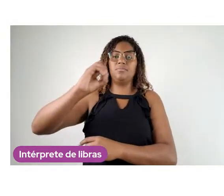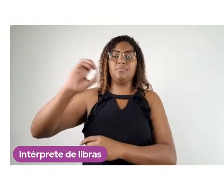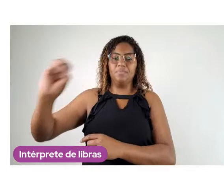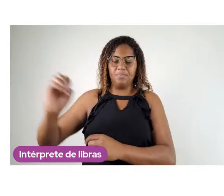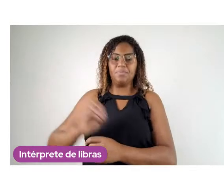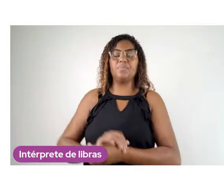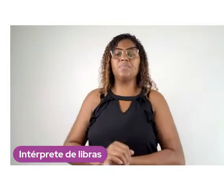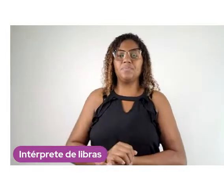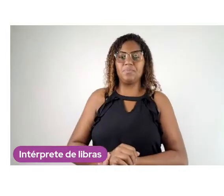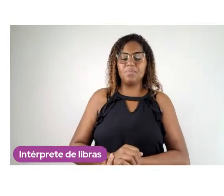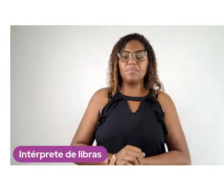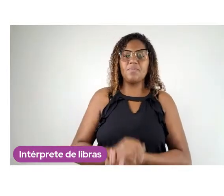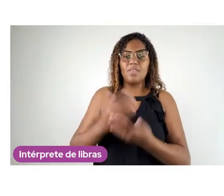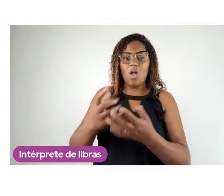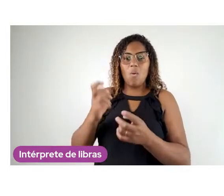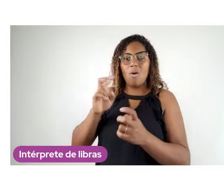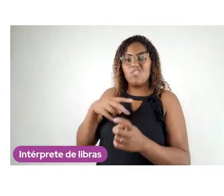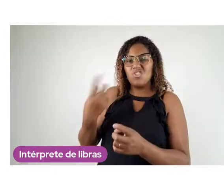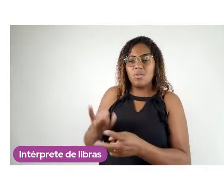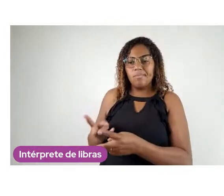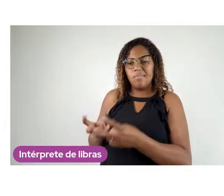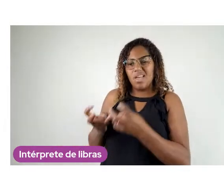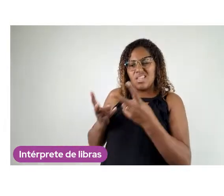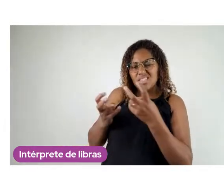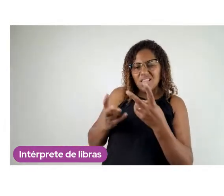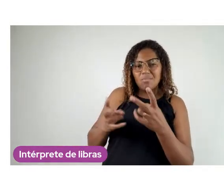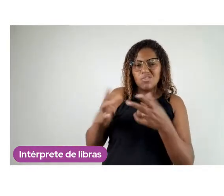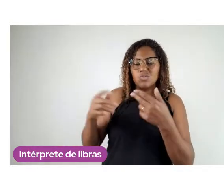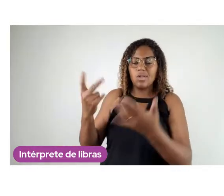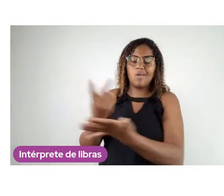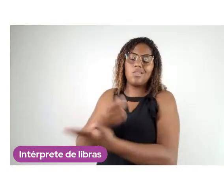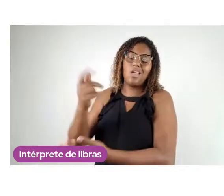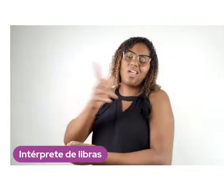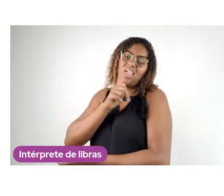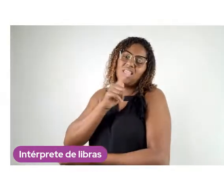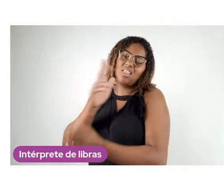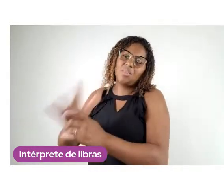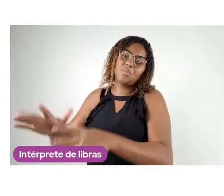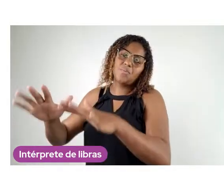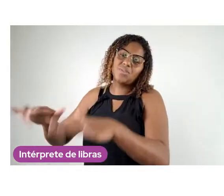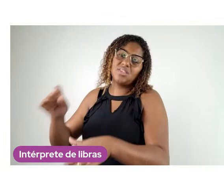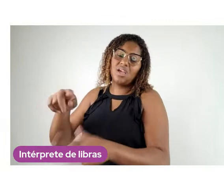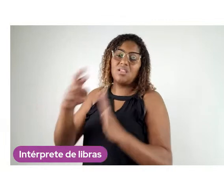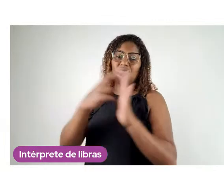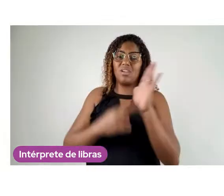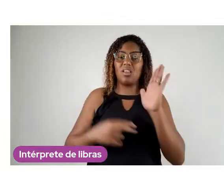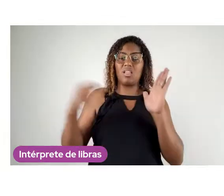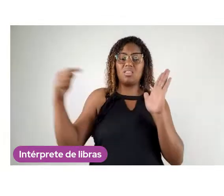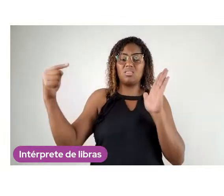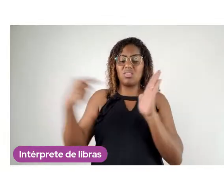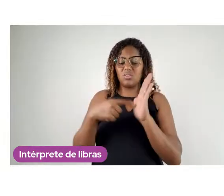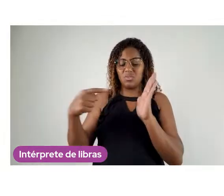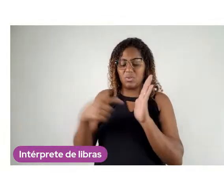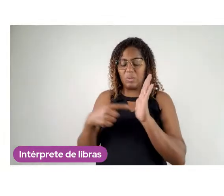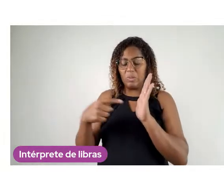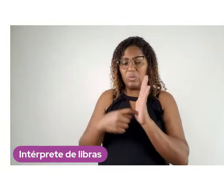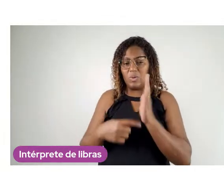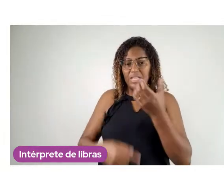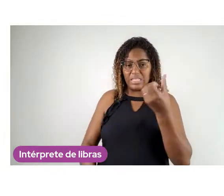base nas observações que a gente tem hoje no oceano, né? E no relatório, no relatório